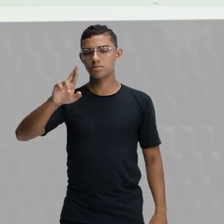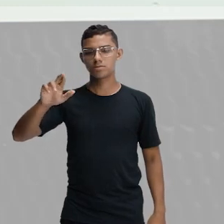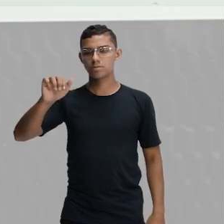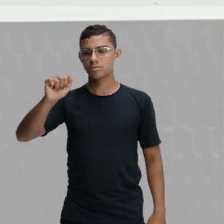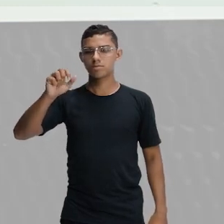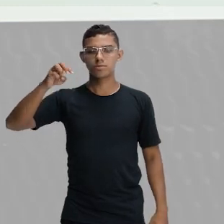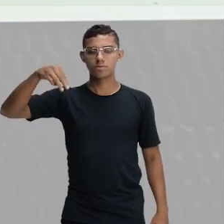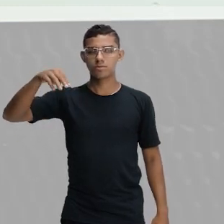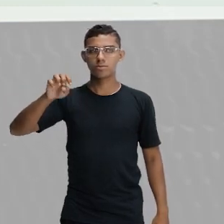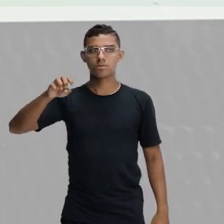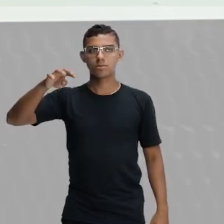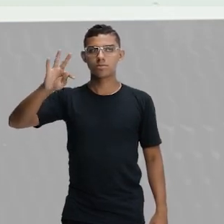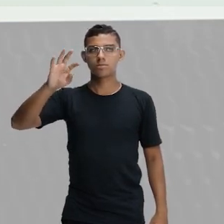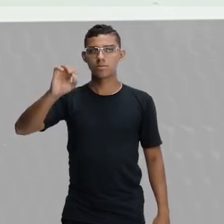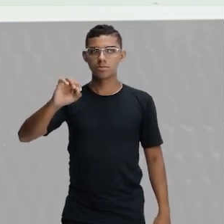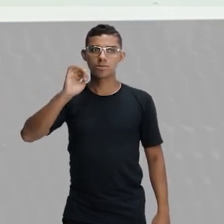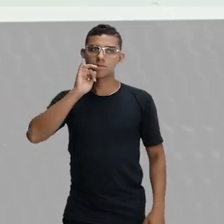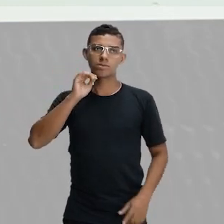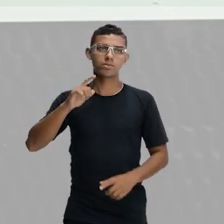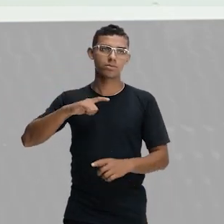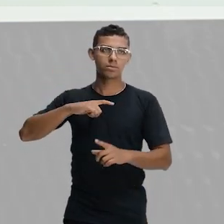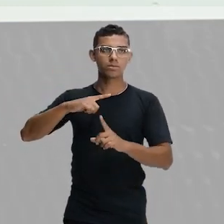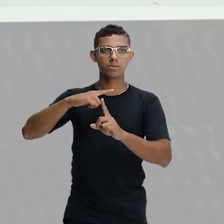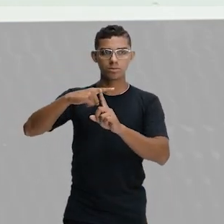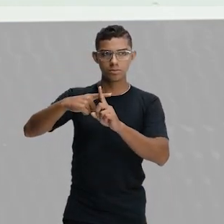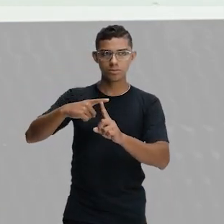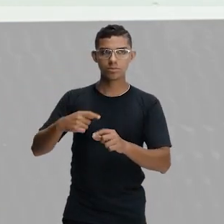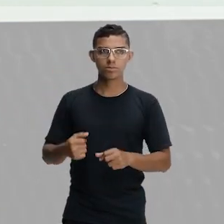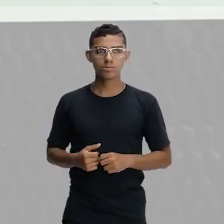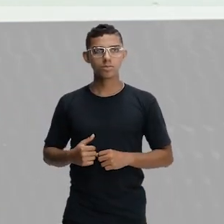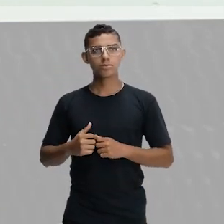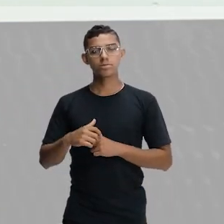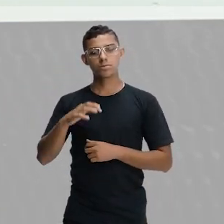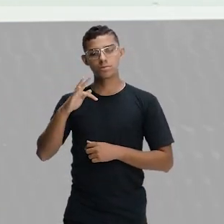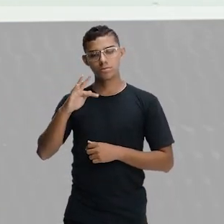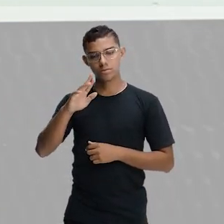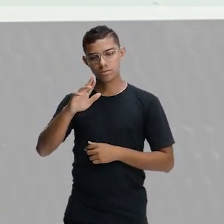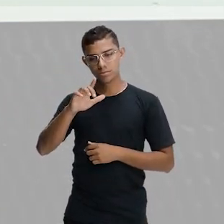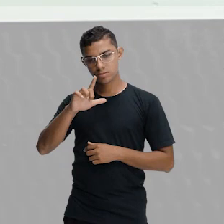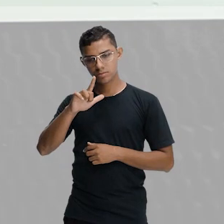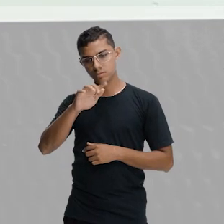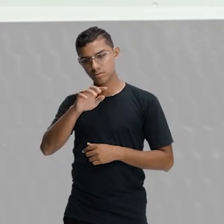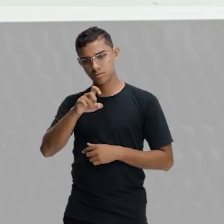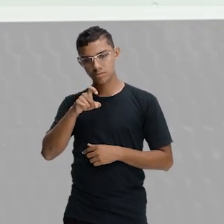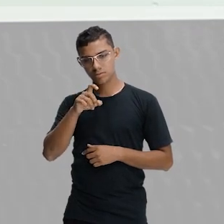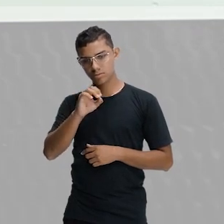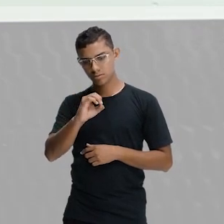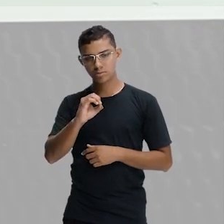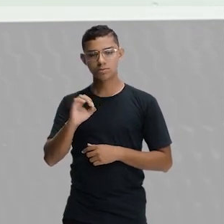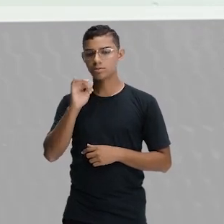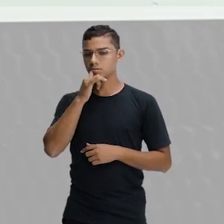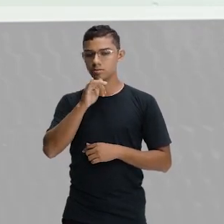é feito do lado positivo. Vai haver um fluxo de elétrons neste sentido,